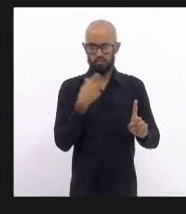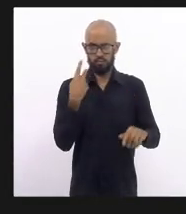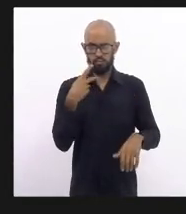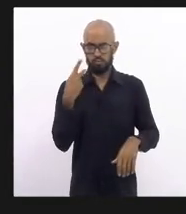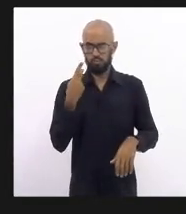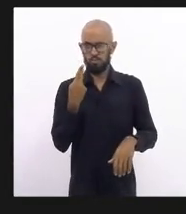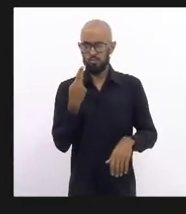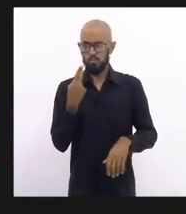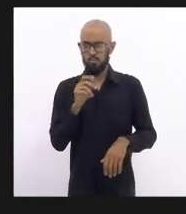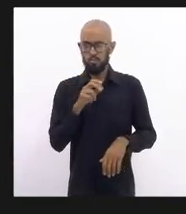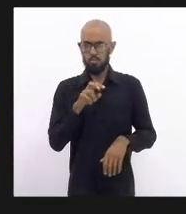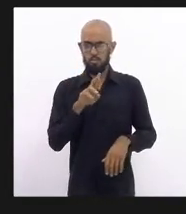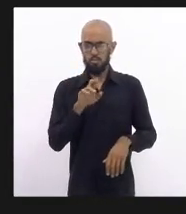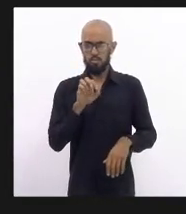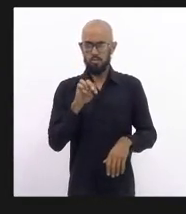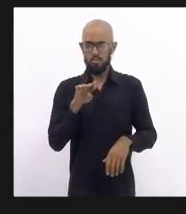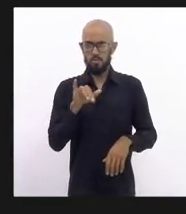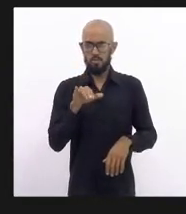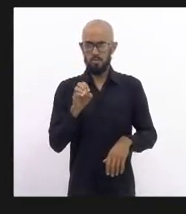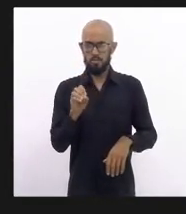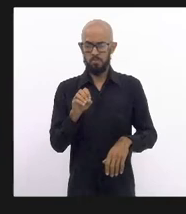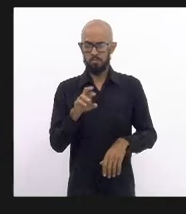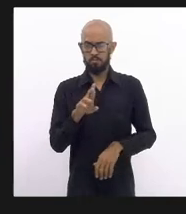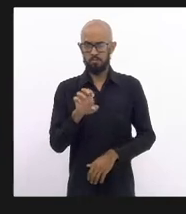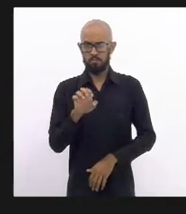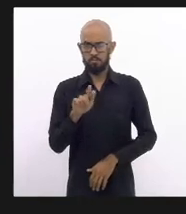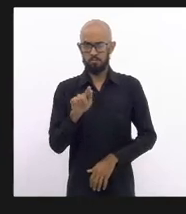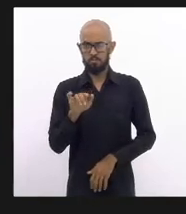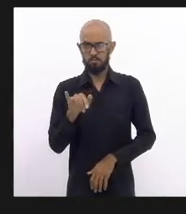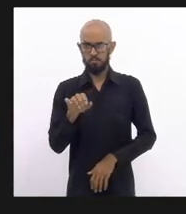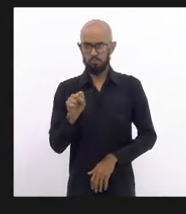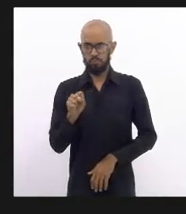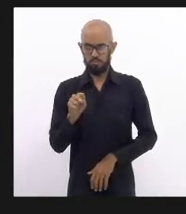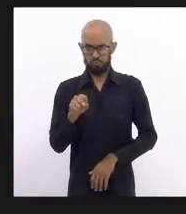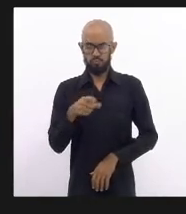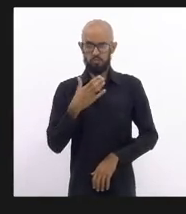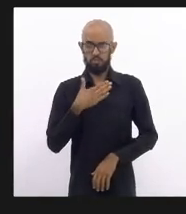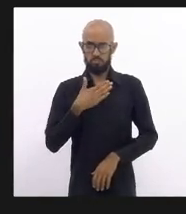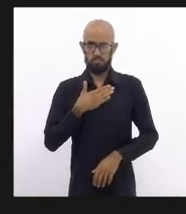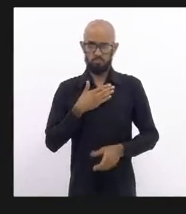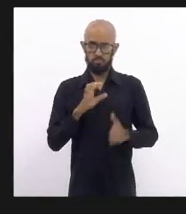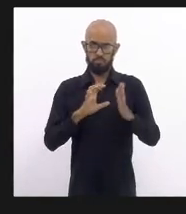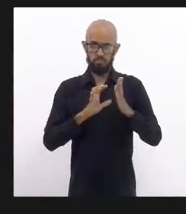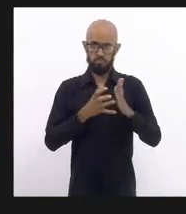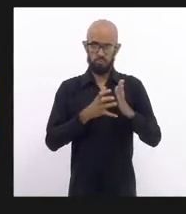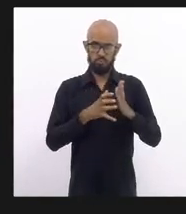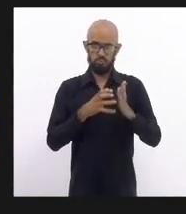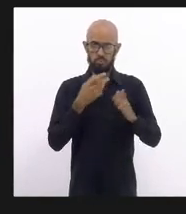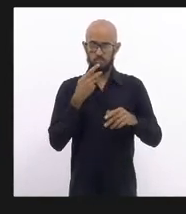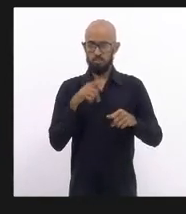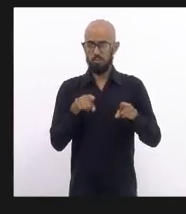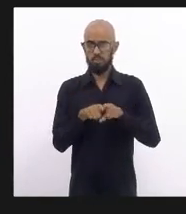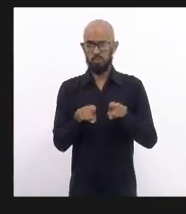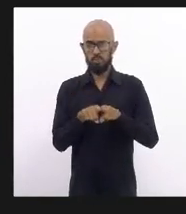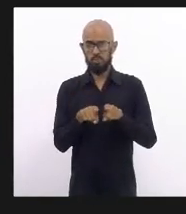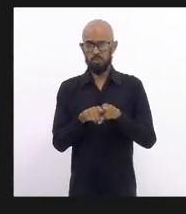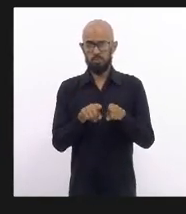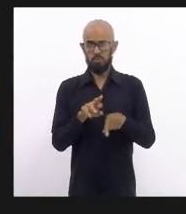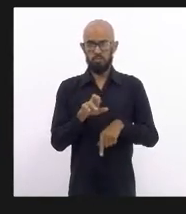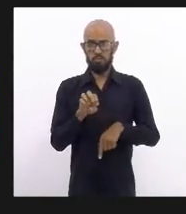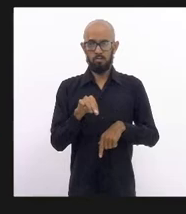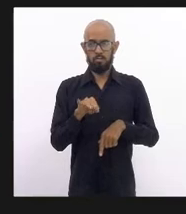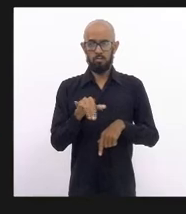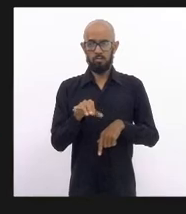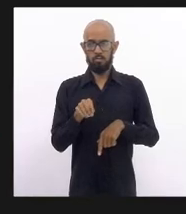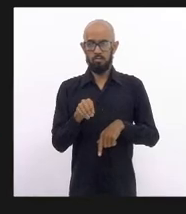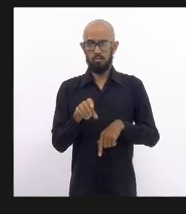vereador Romário Regis, né, o vereador do meu partido. Dizer que o Romário é um vereador de São